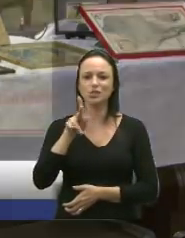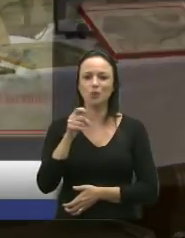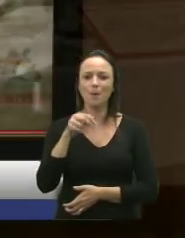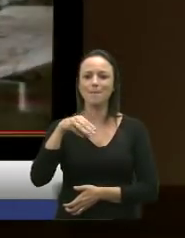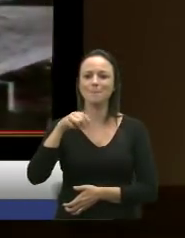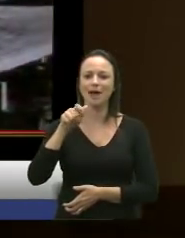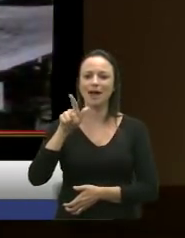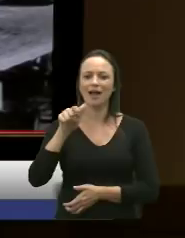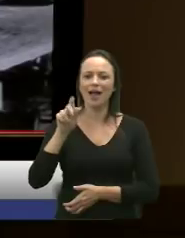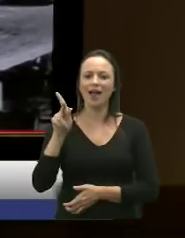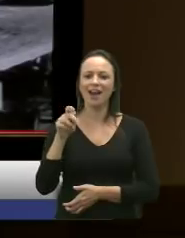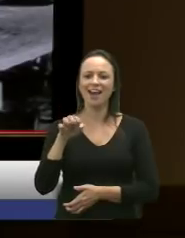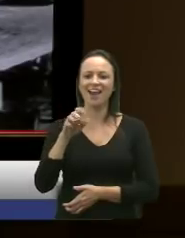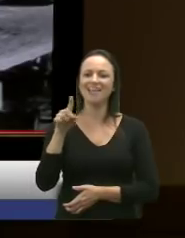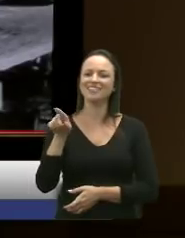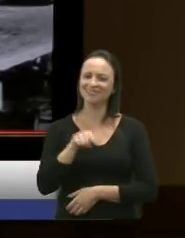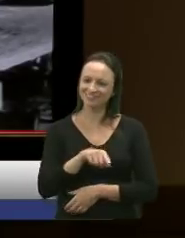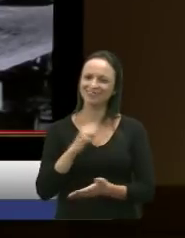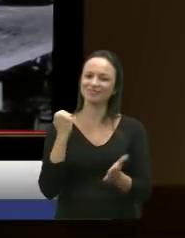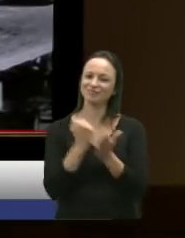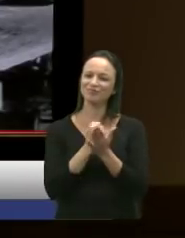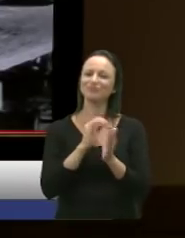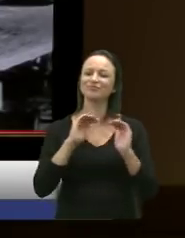Magalhães. Essa garotada aqui, ó.